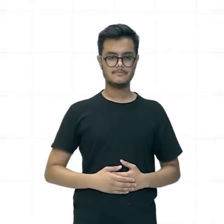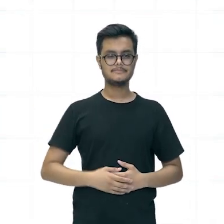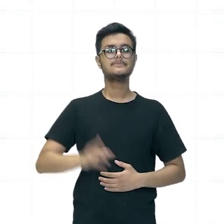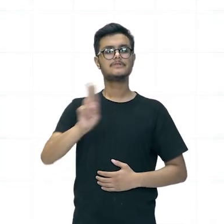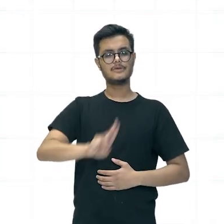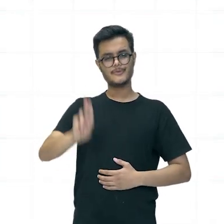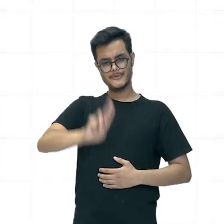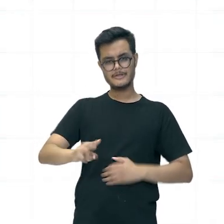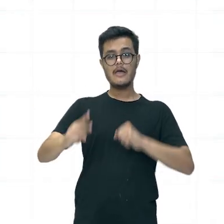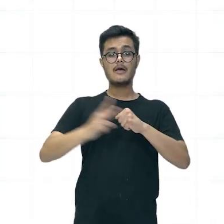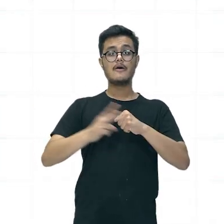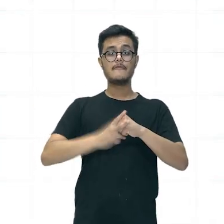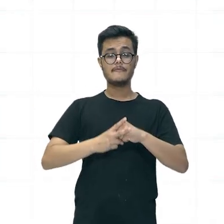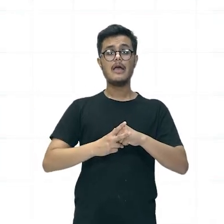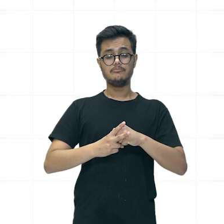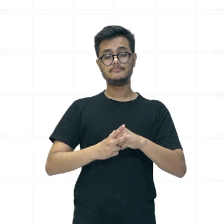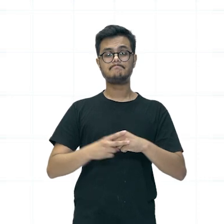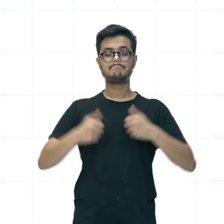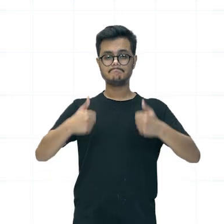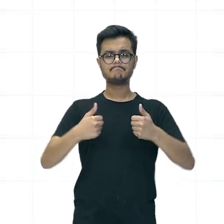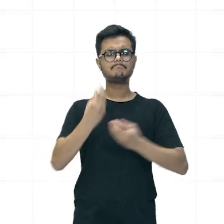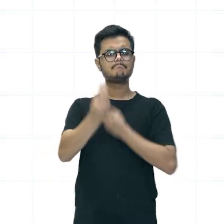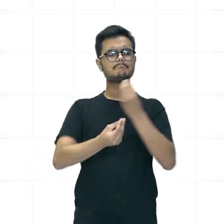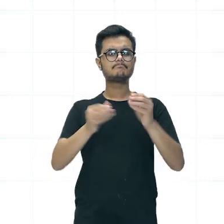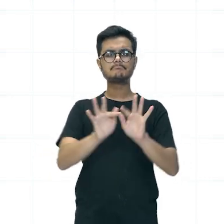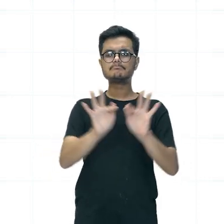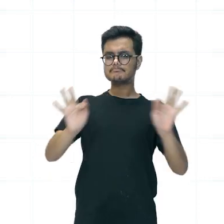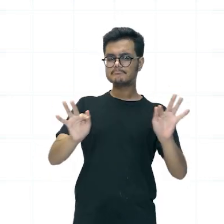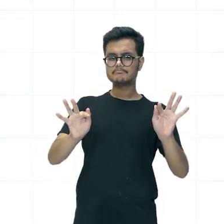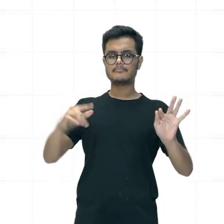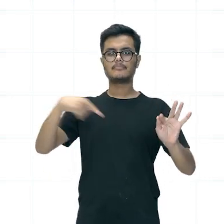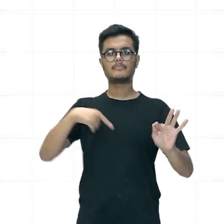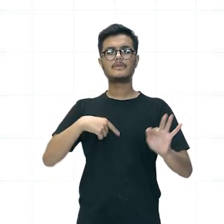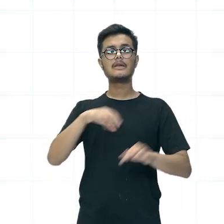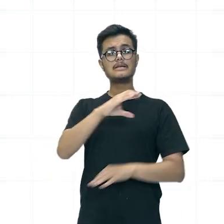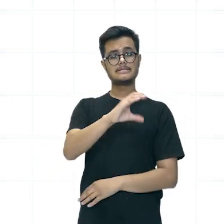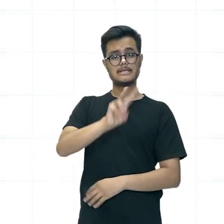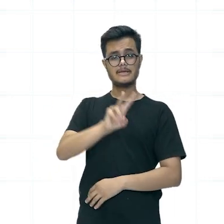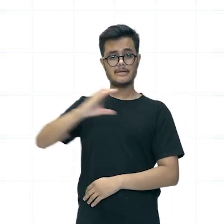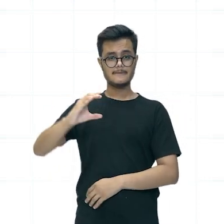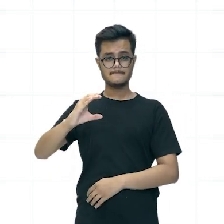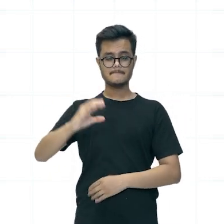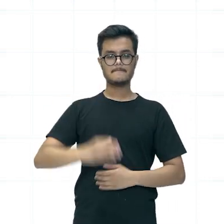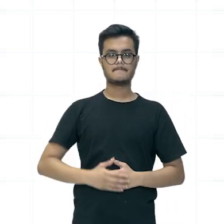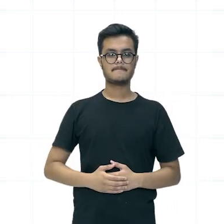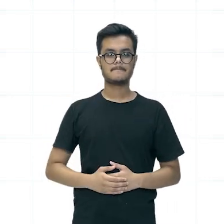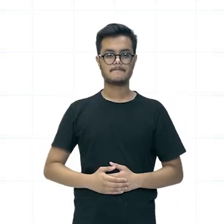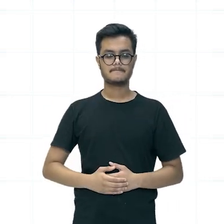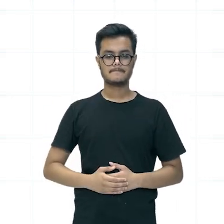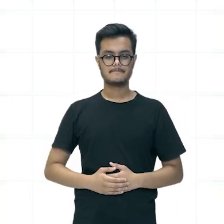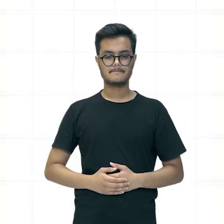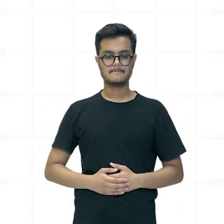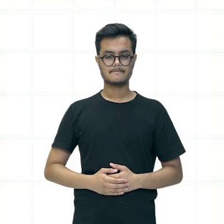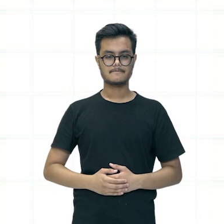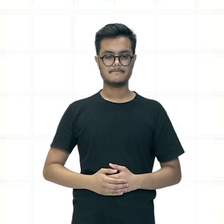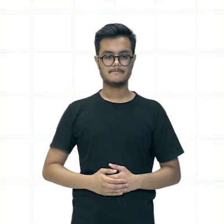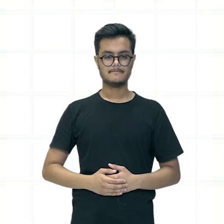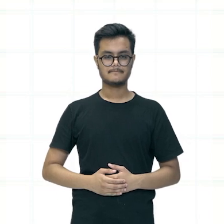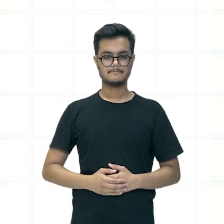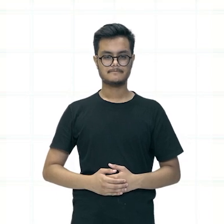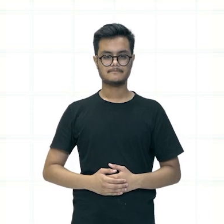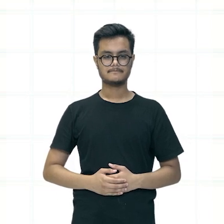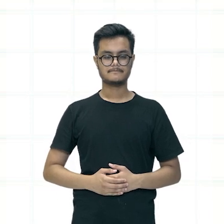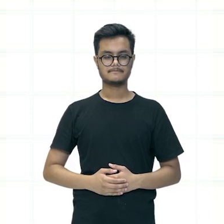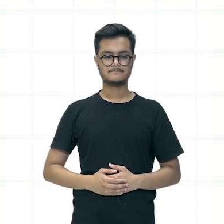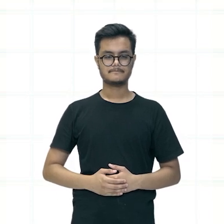aqui dos verbos regulares quando ocorrer, no caso, o CVC. Vejam.